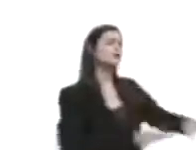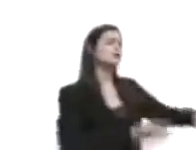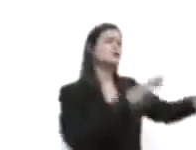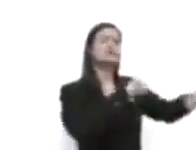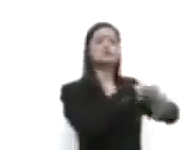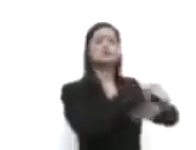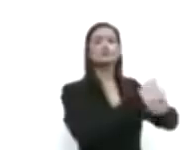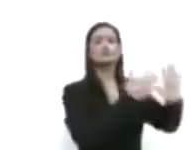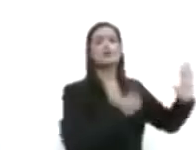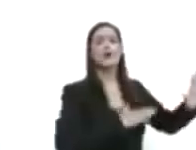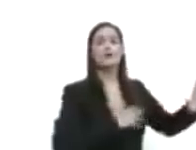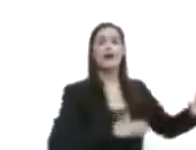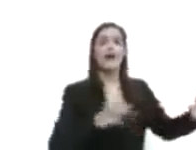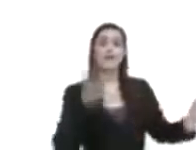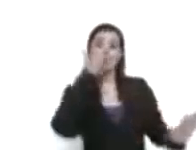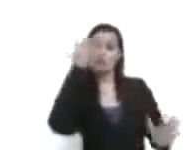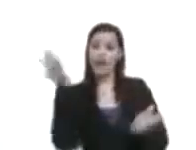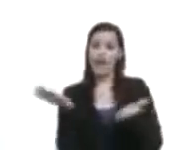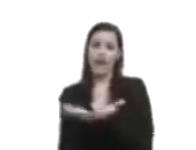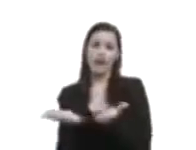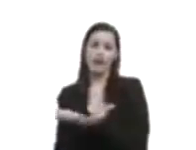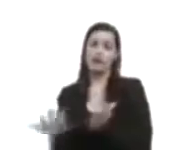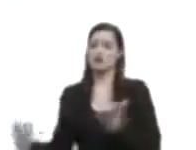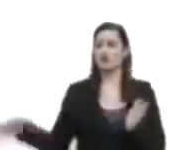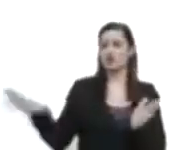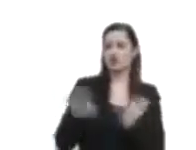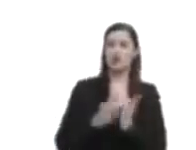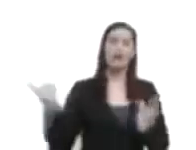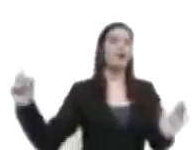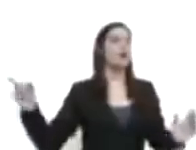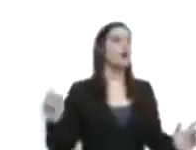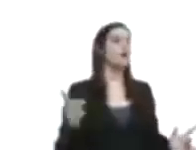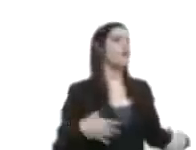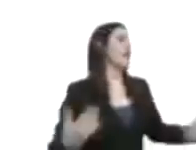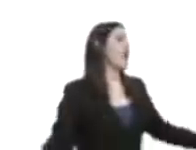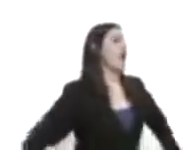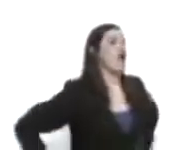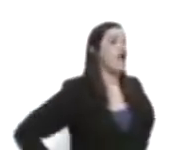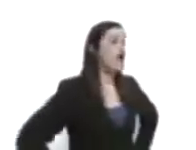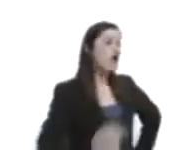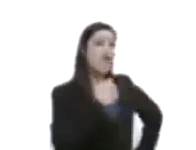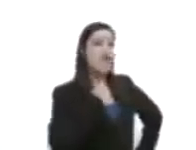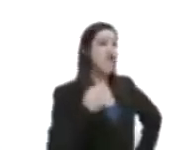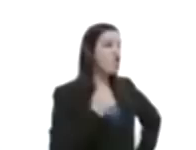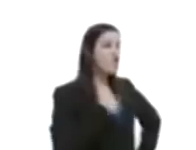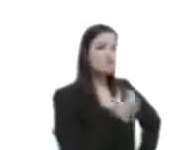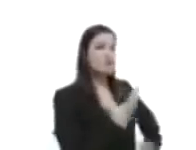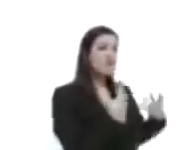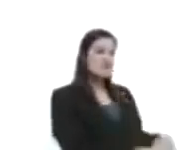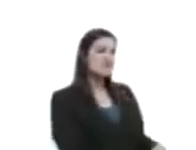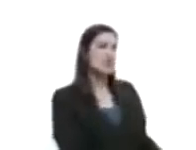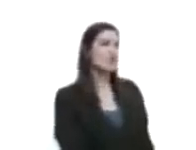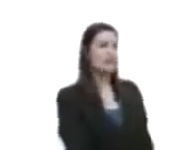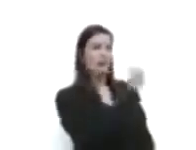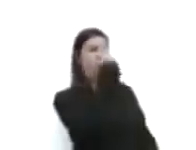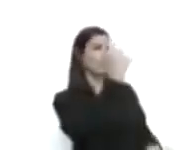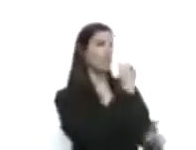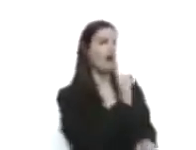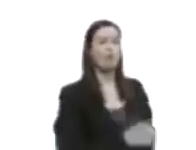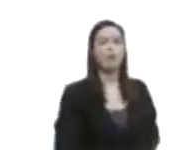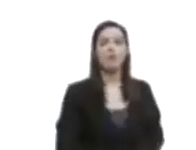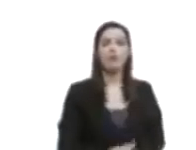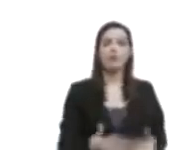meu filho, aí o pau come. É o crente assim, eu não levo o desaforo para casa. Não, irmão, nós